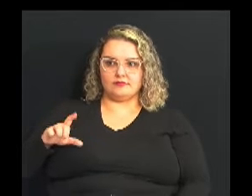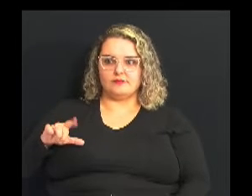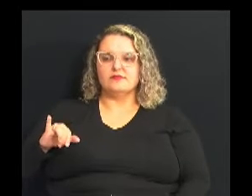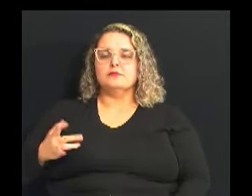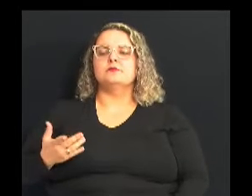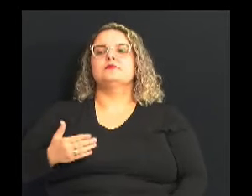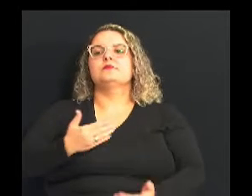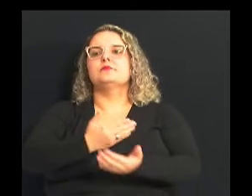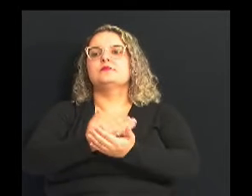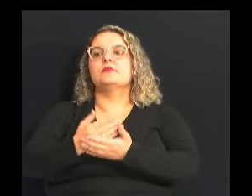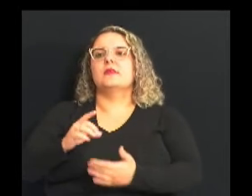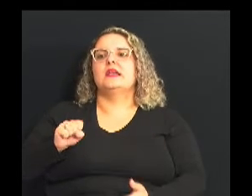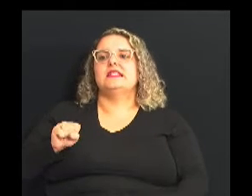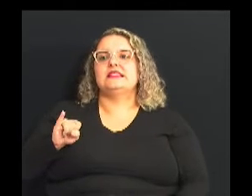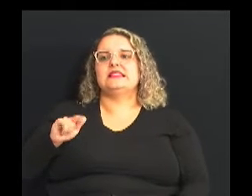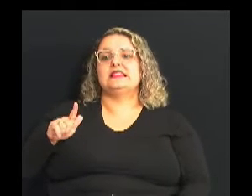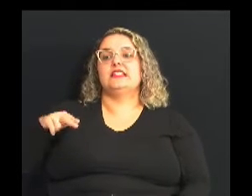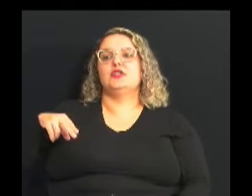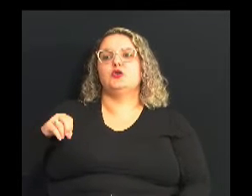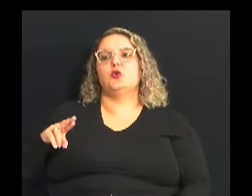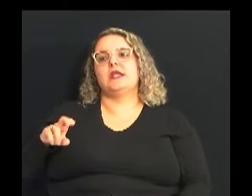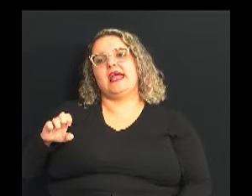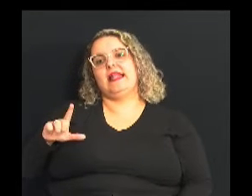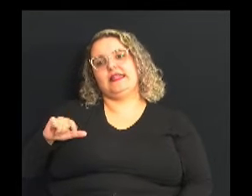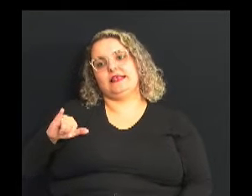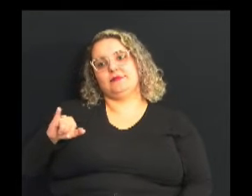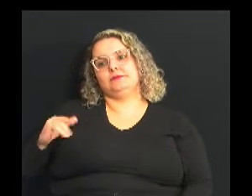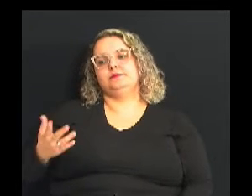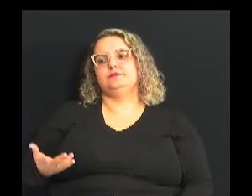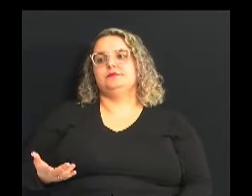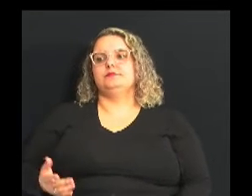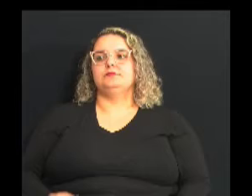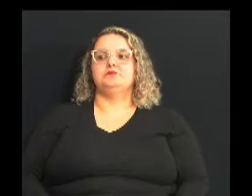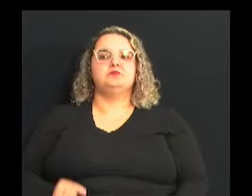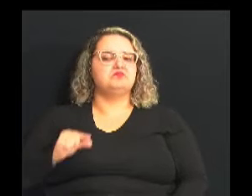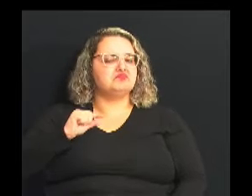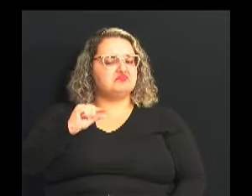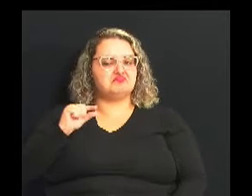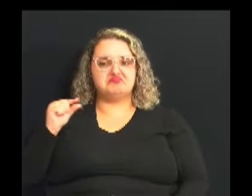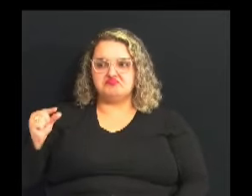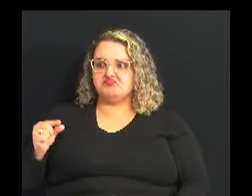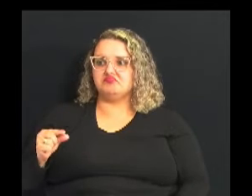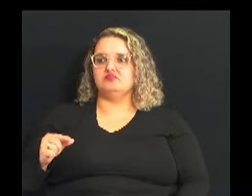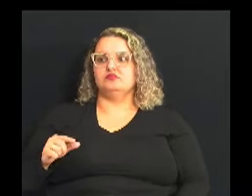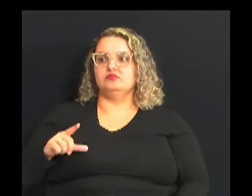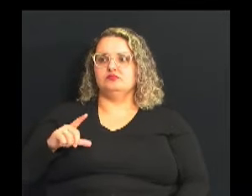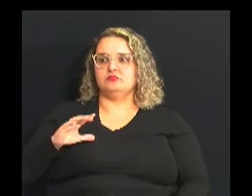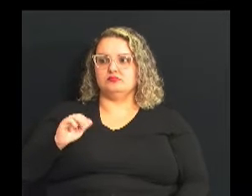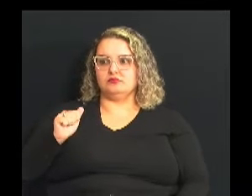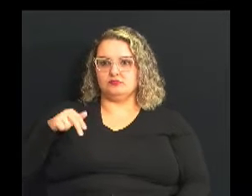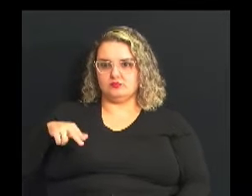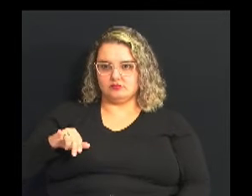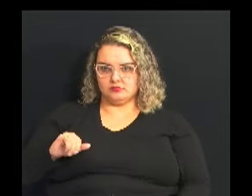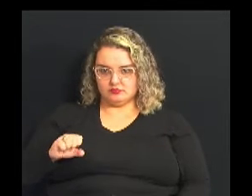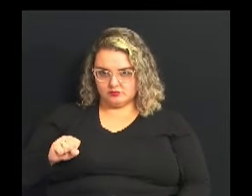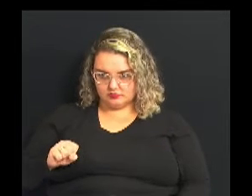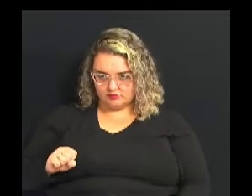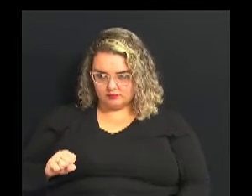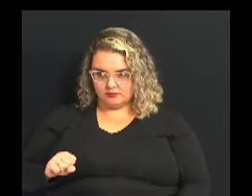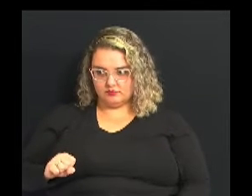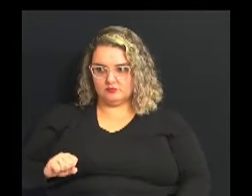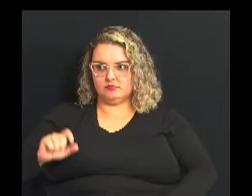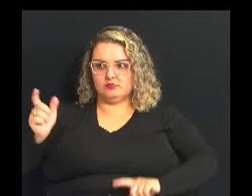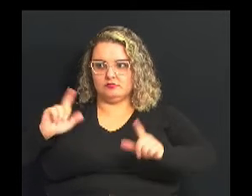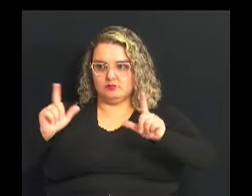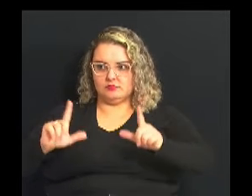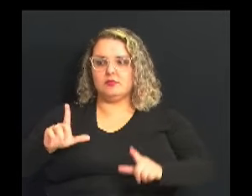a TV. Né? Não existia pouquíssimos canais de TV legislativo de Câmara. Existia já a LESP, existia